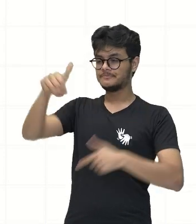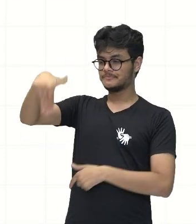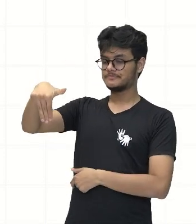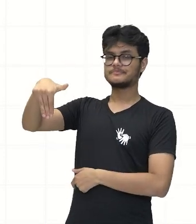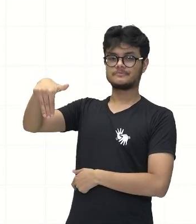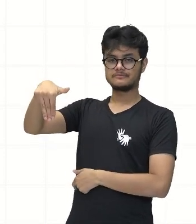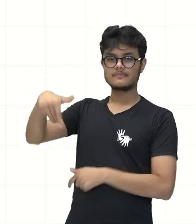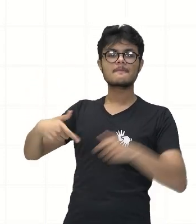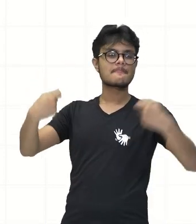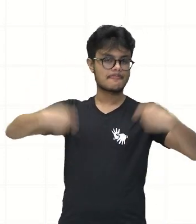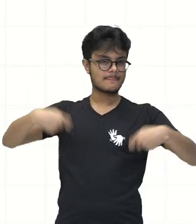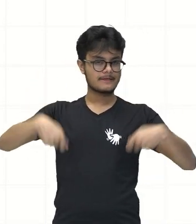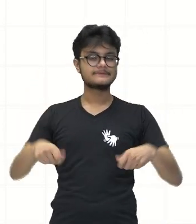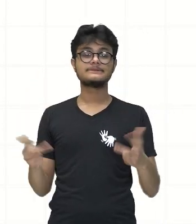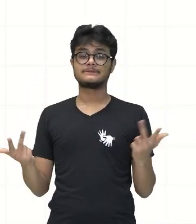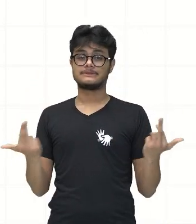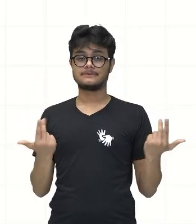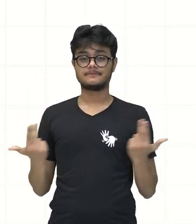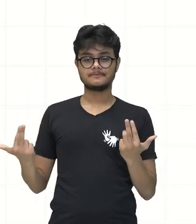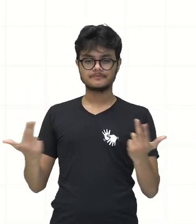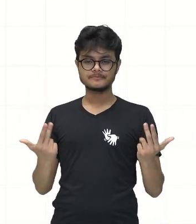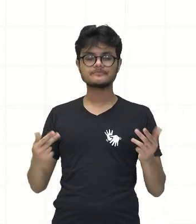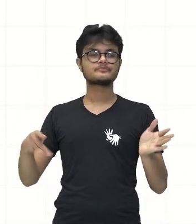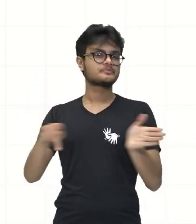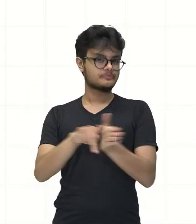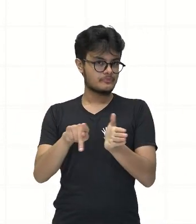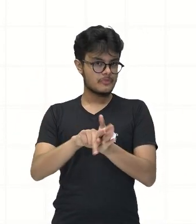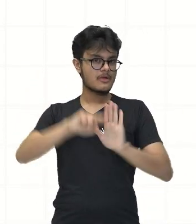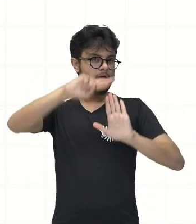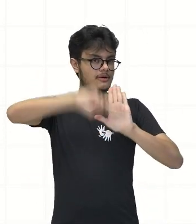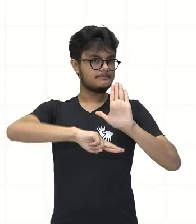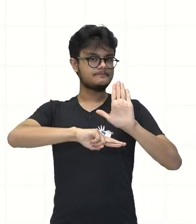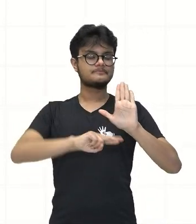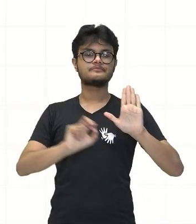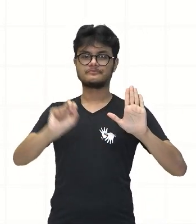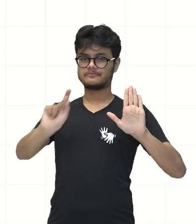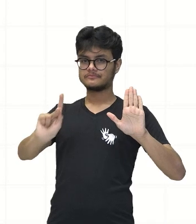índice, tanto o índice quanto o expoente, né, nós vamos ter